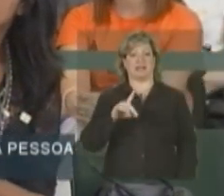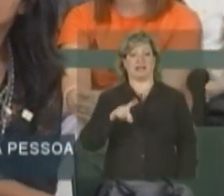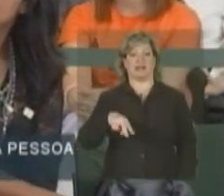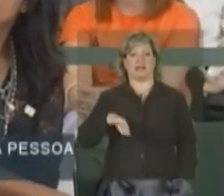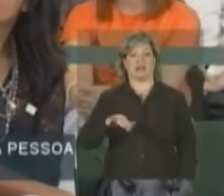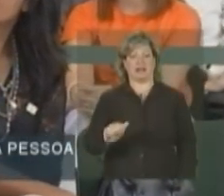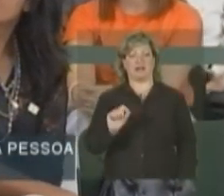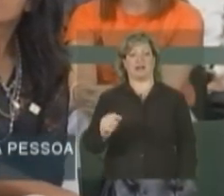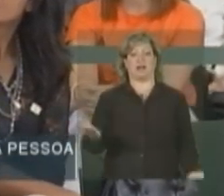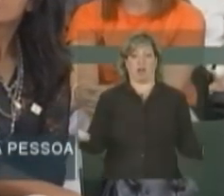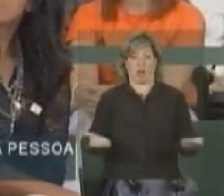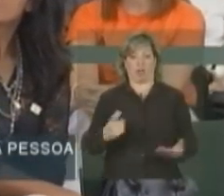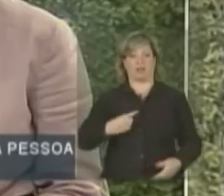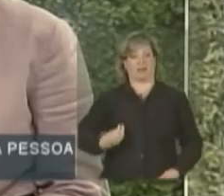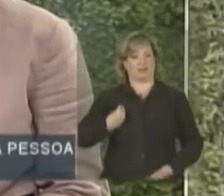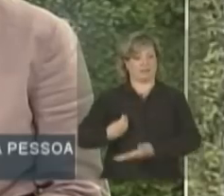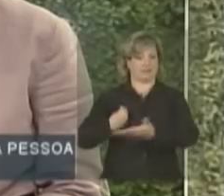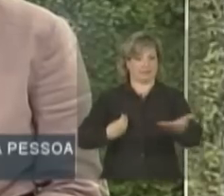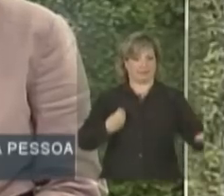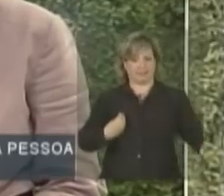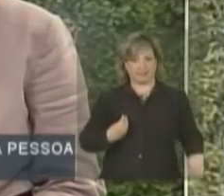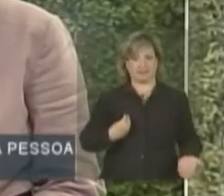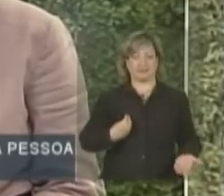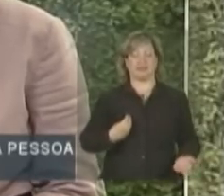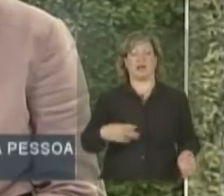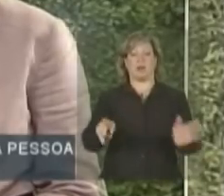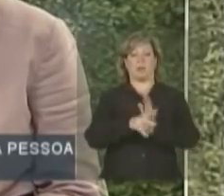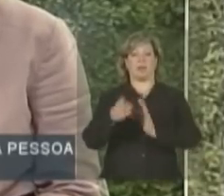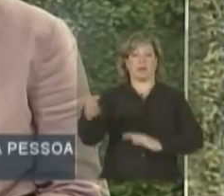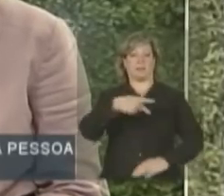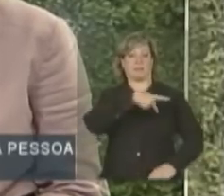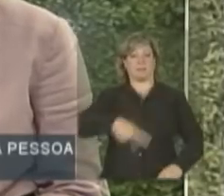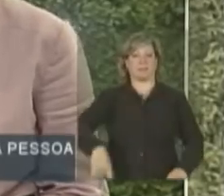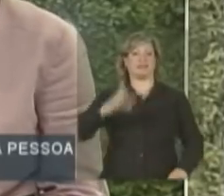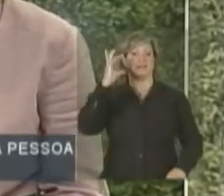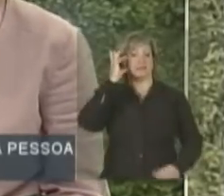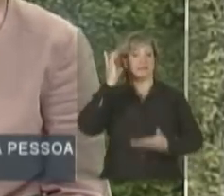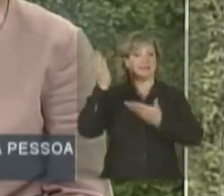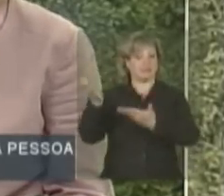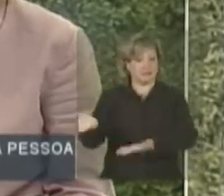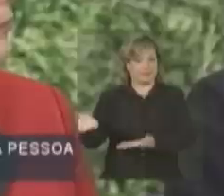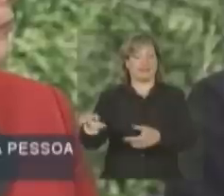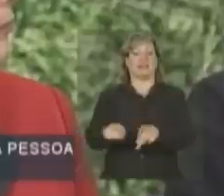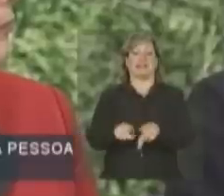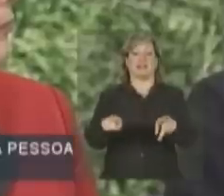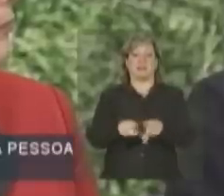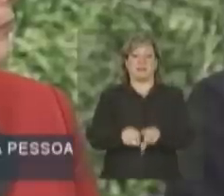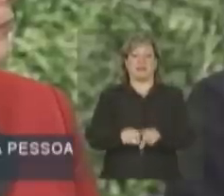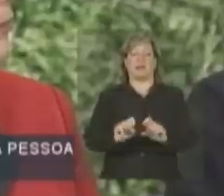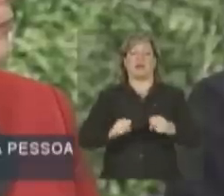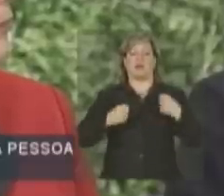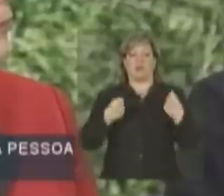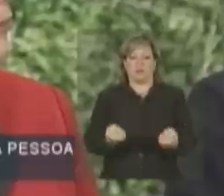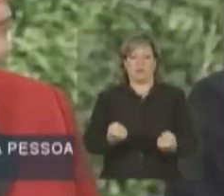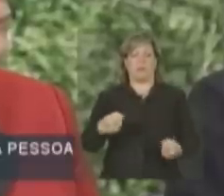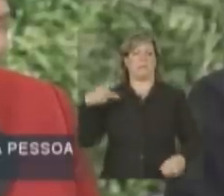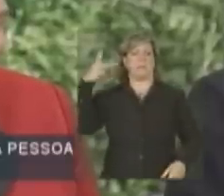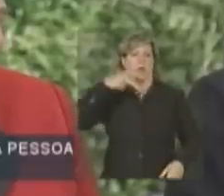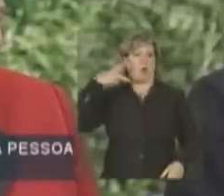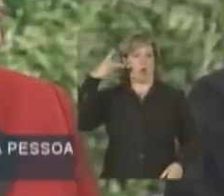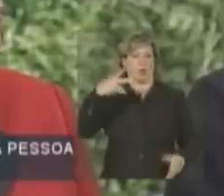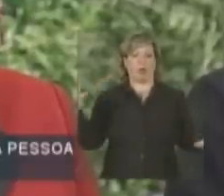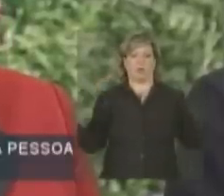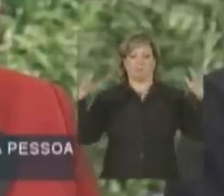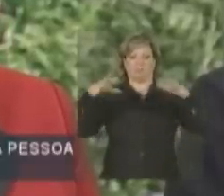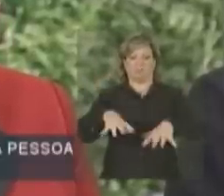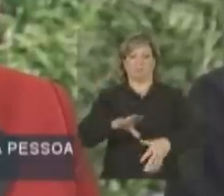neste momento, a partir da própria Presidenta da República, mas está presente na forte presença parlamentar,